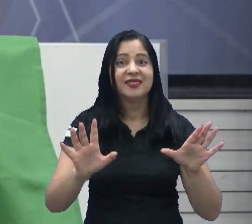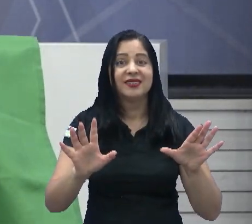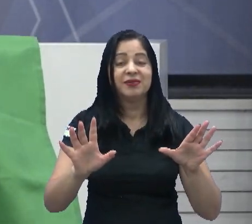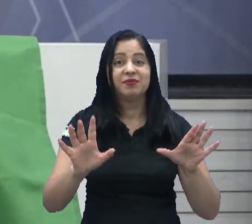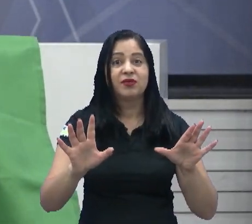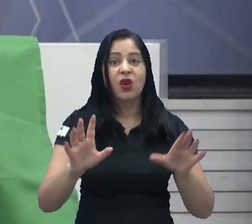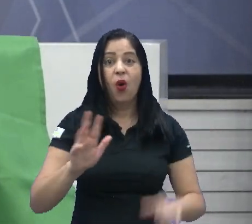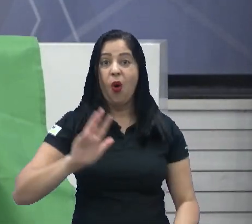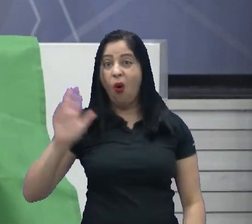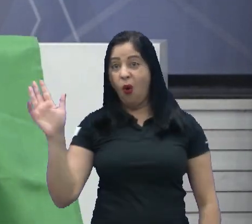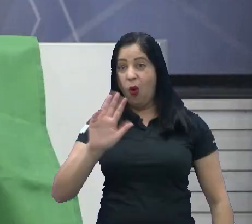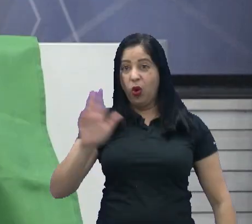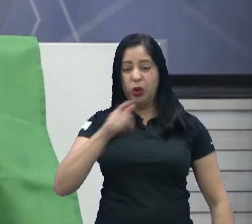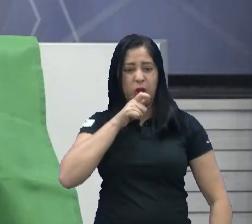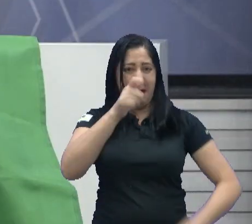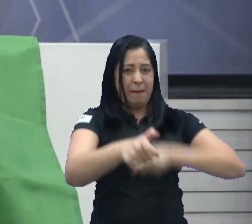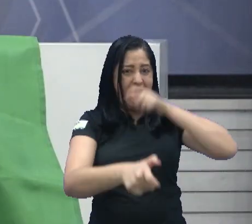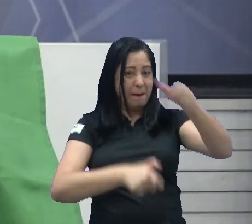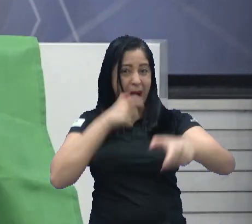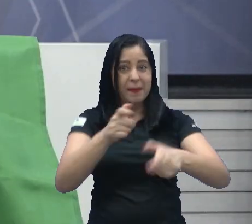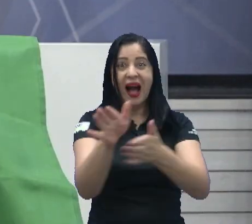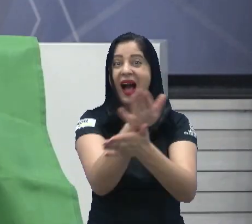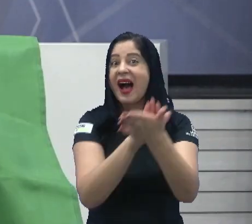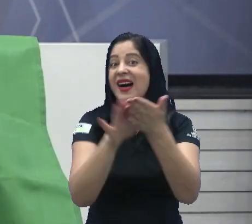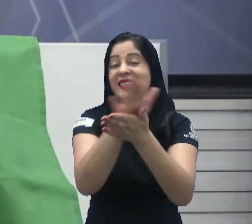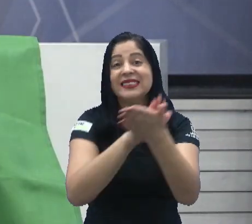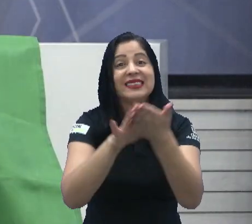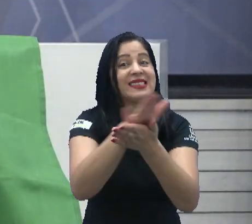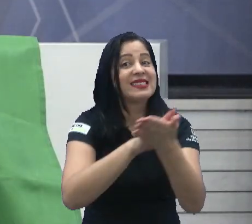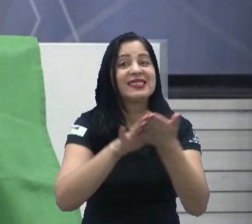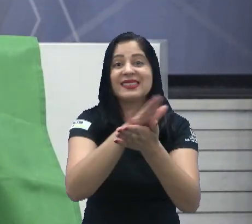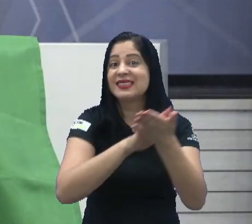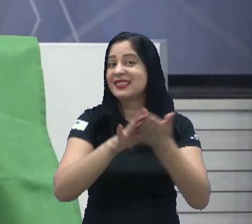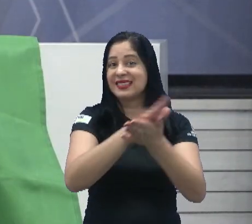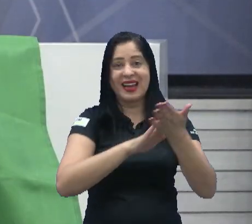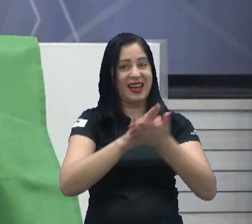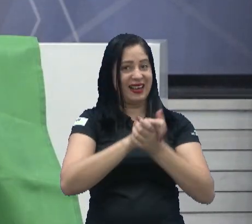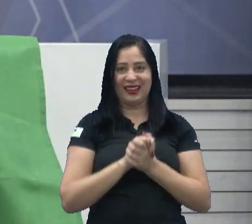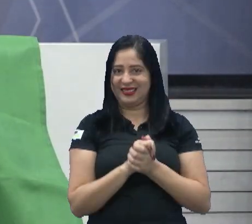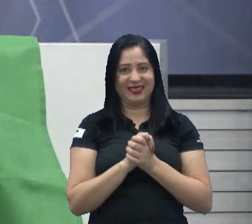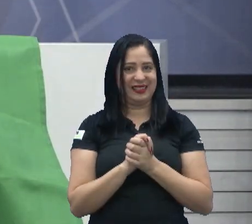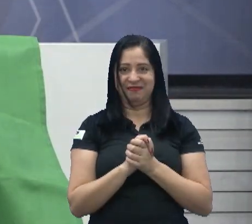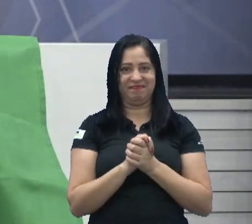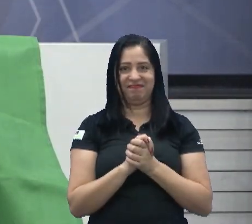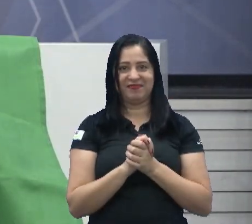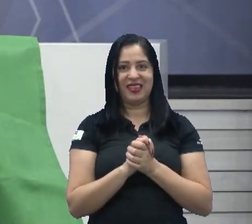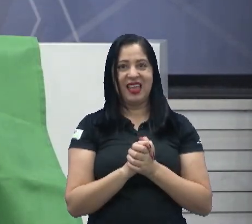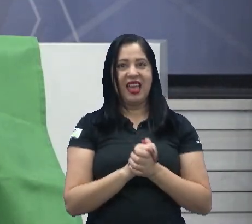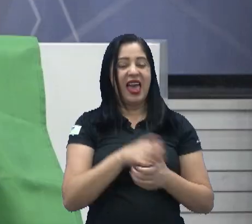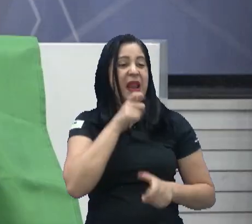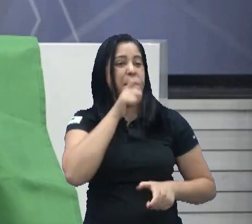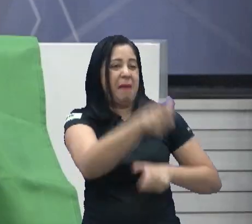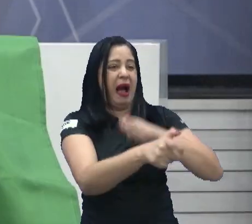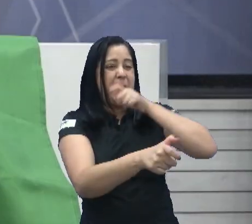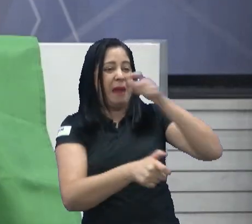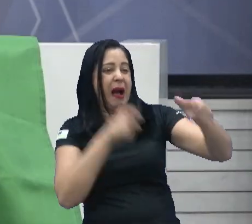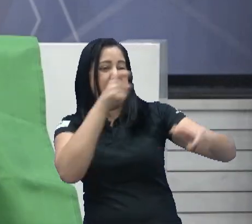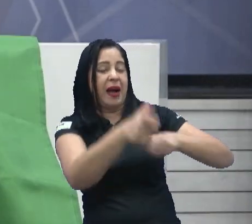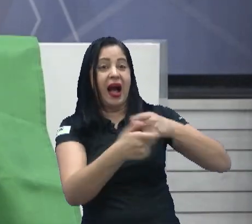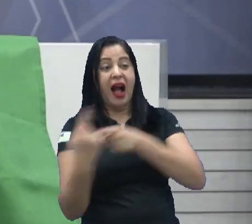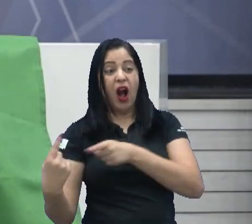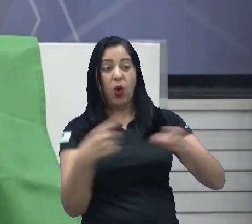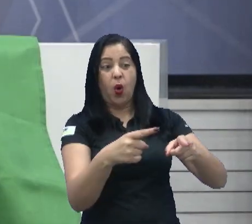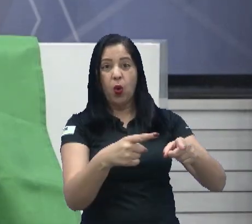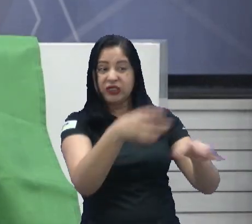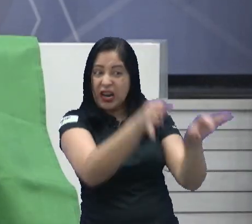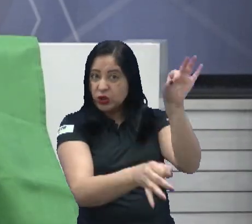às instituições, ele não atacou as instituições, não houve demonização de juízes, não houve